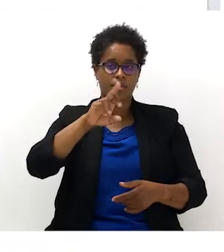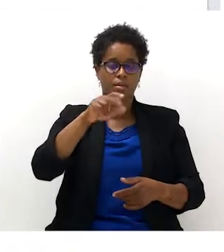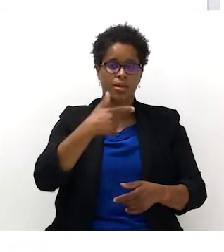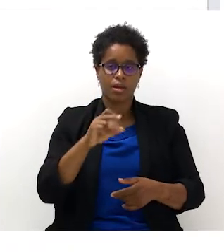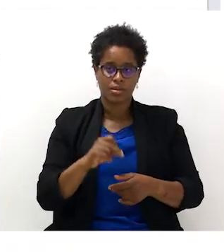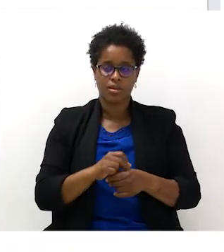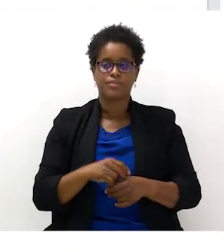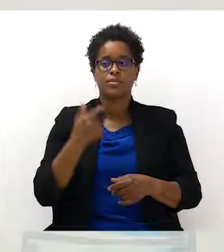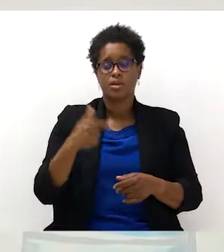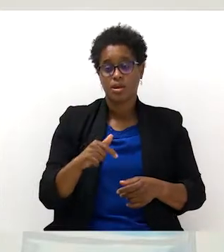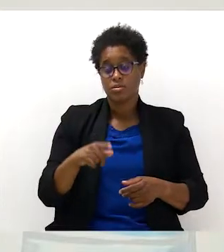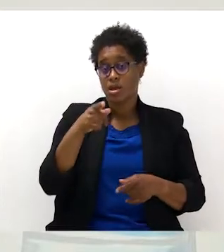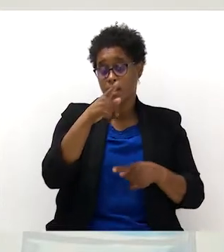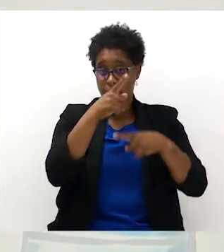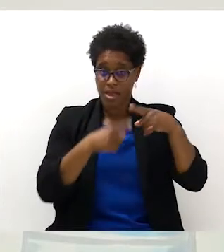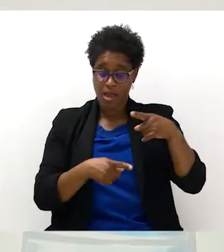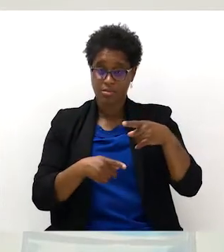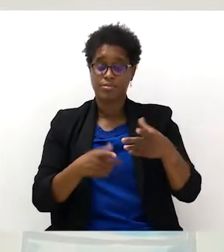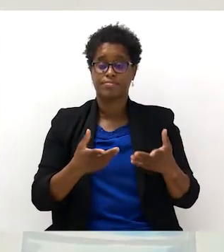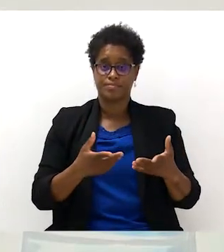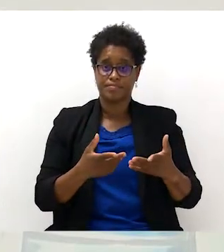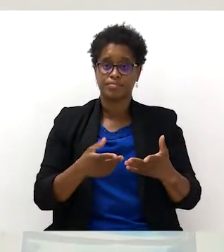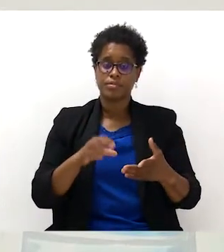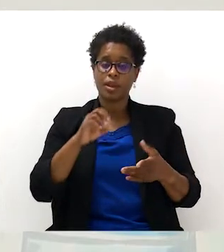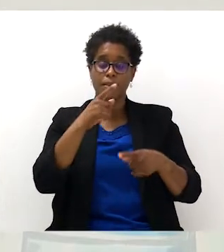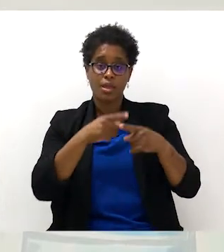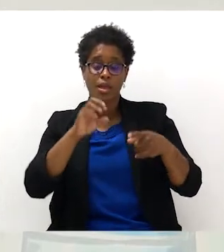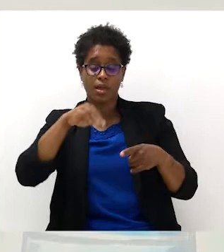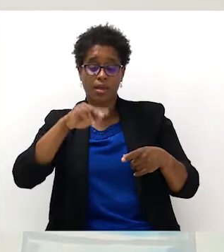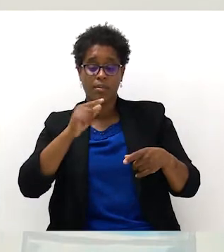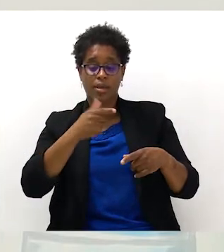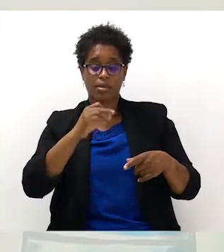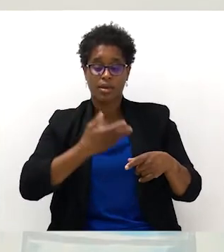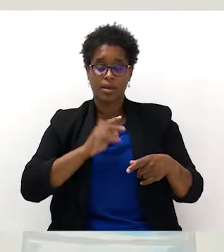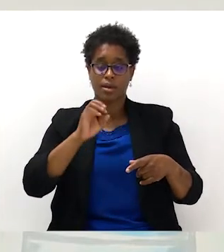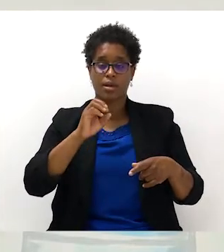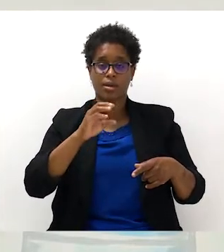Que temos aqui a metade. É a metade ou, outra forma de ler,